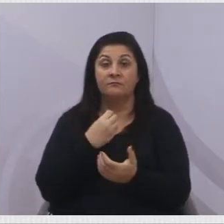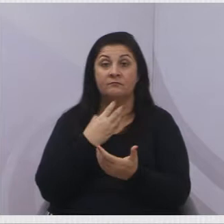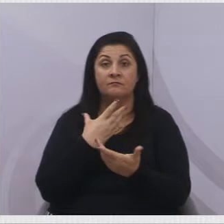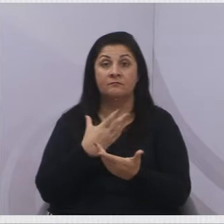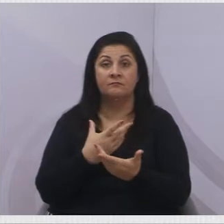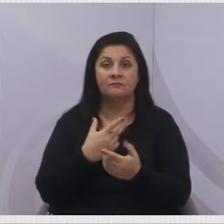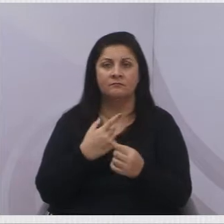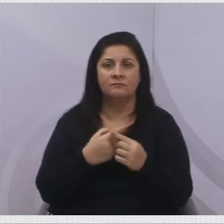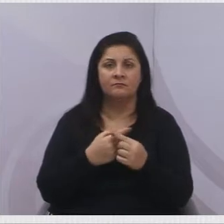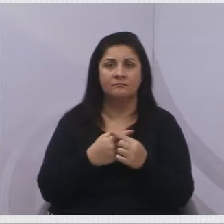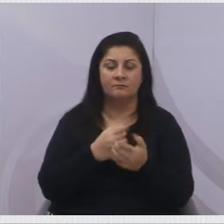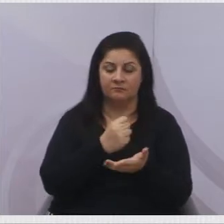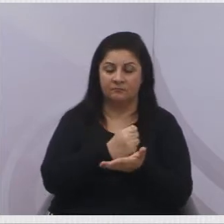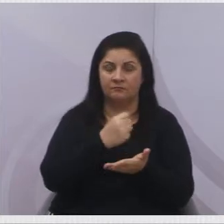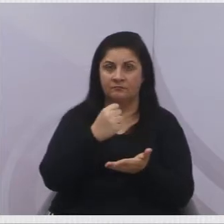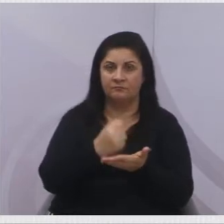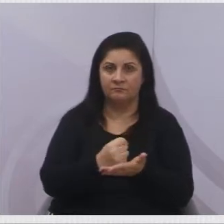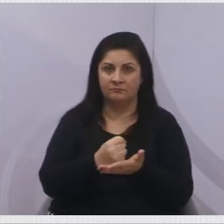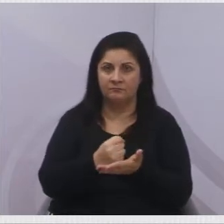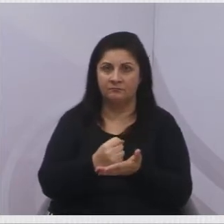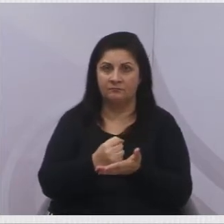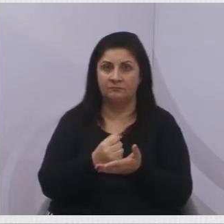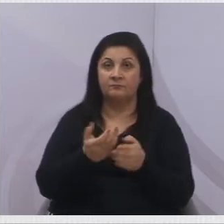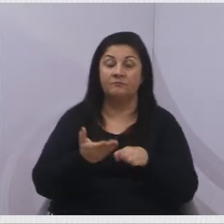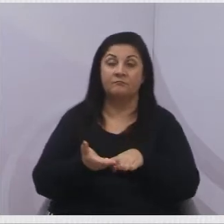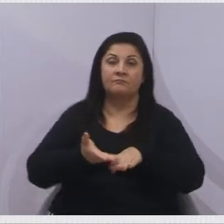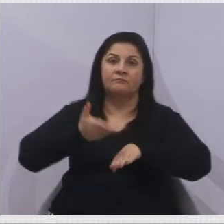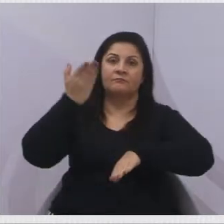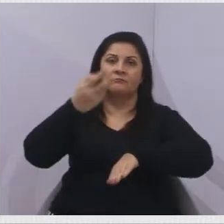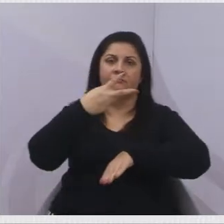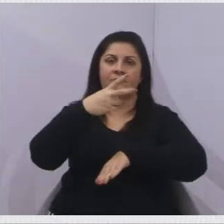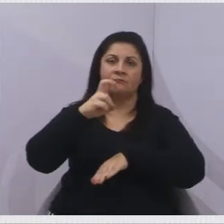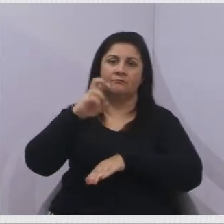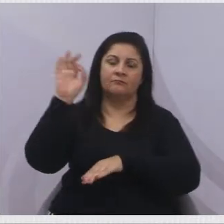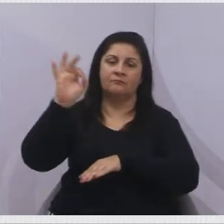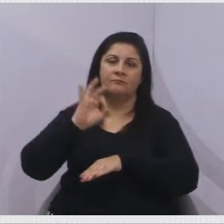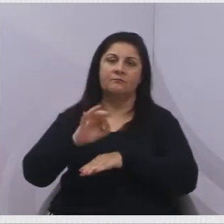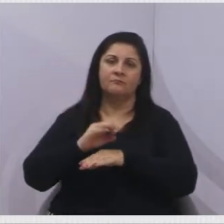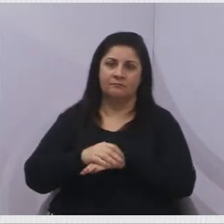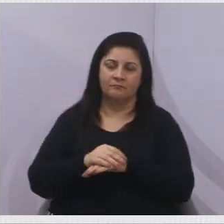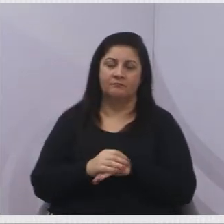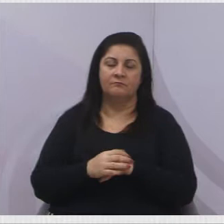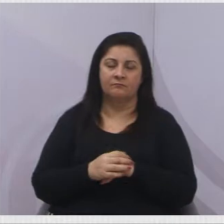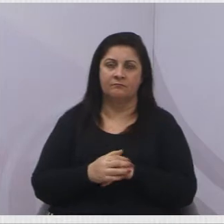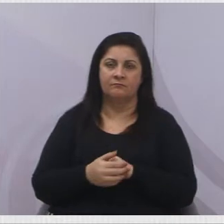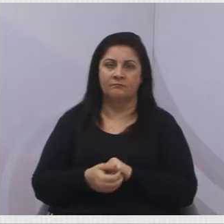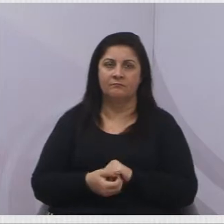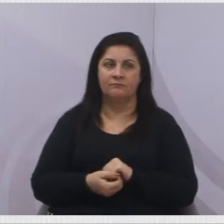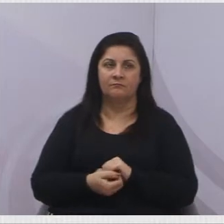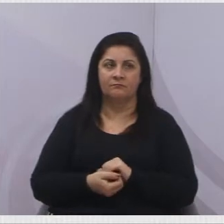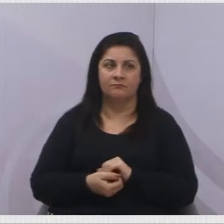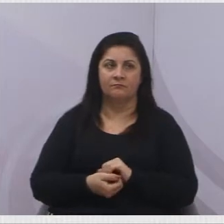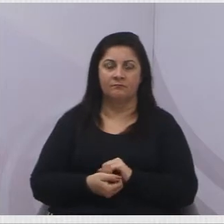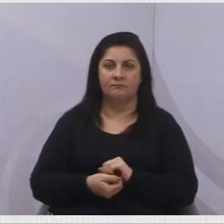esse contrato ele vai ser aumentado em 25% para o próximo quadrimestre.